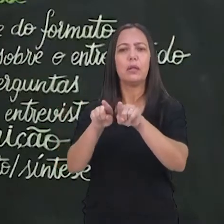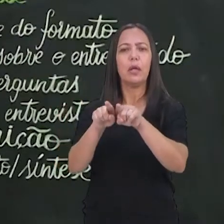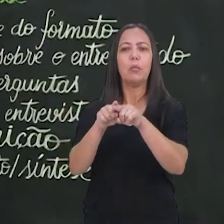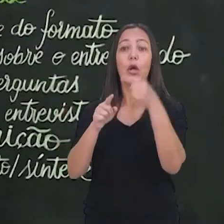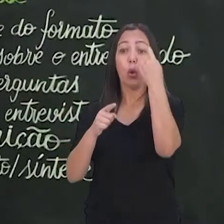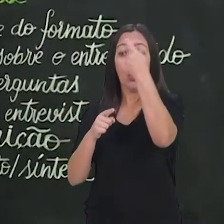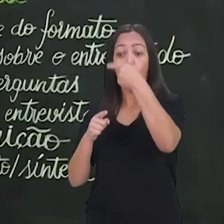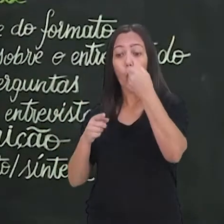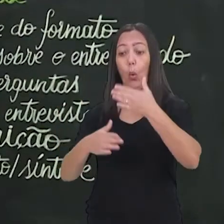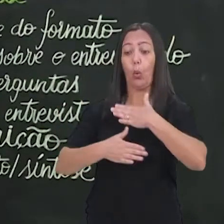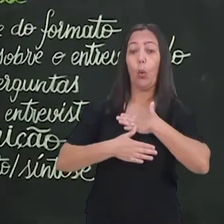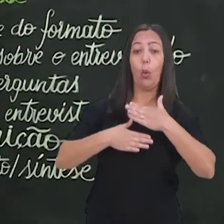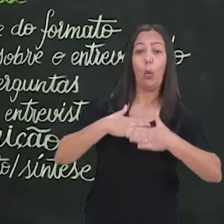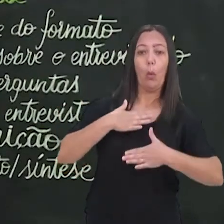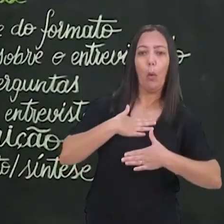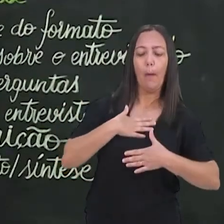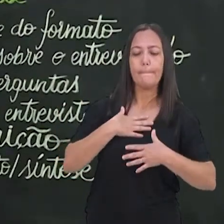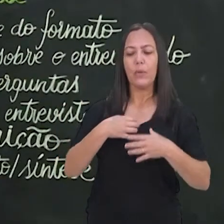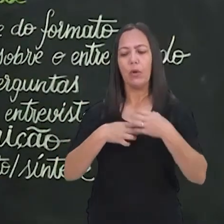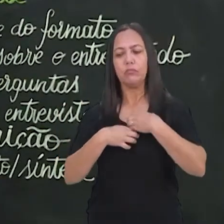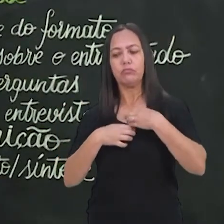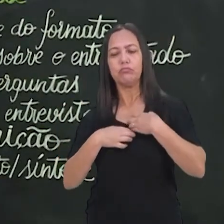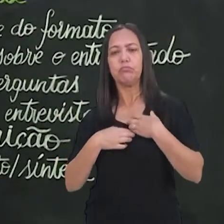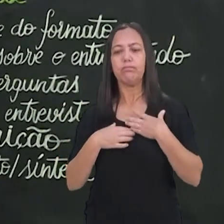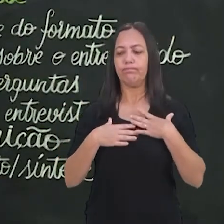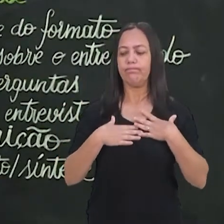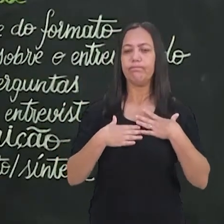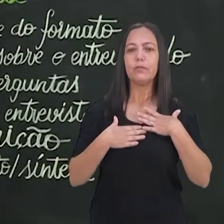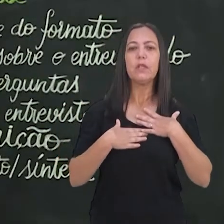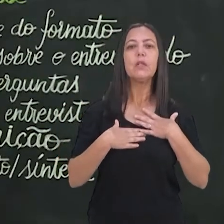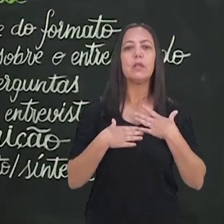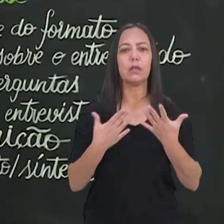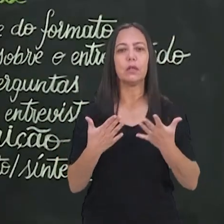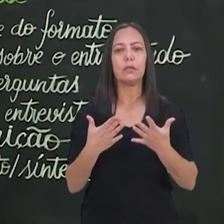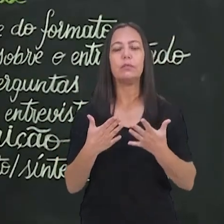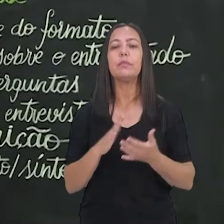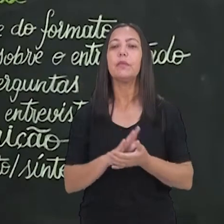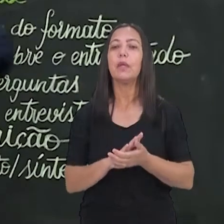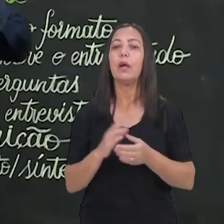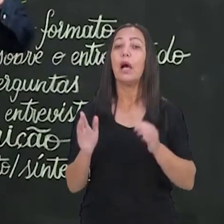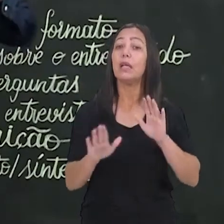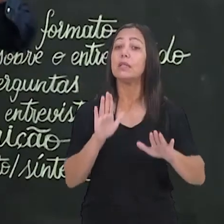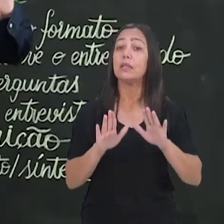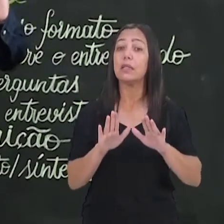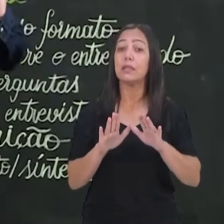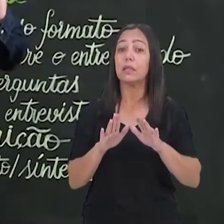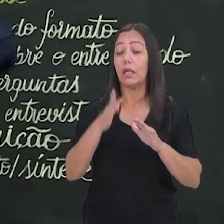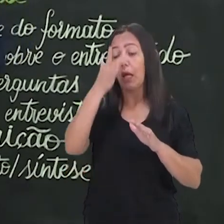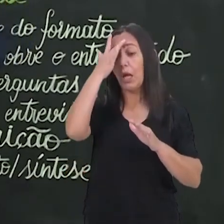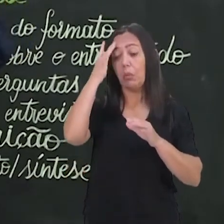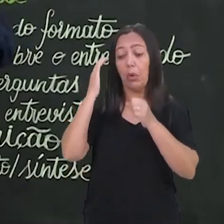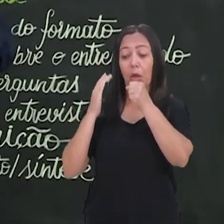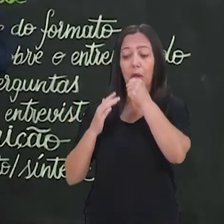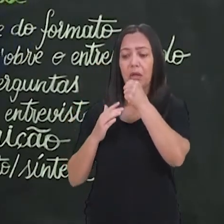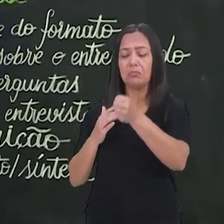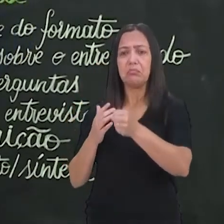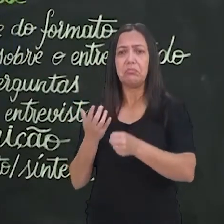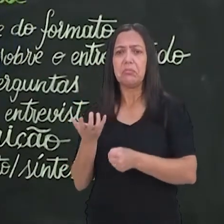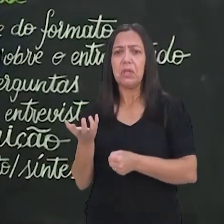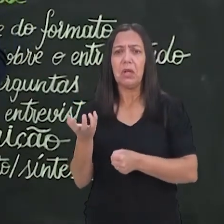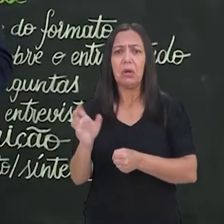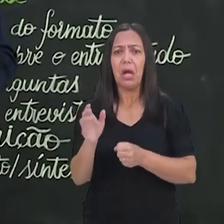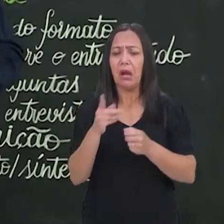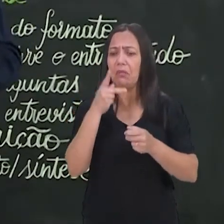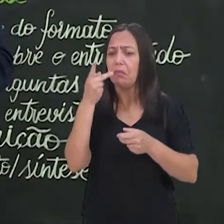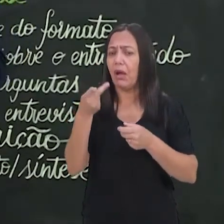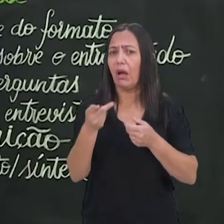com o rosto, com o corpo, com a maneira que a gente se coloca e pela maneira que a gente não se coloca. Porque muitas vezes o entrevistado pode dizer, não quero falar sobre